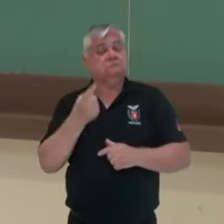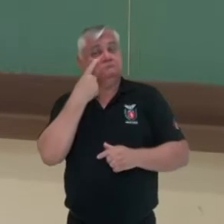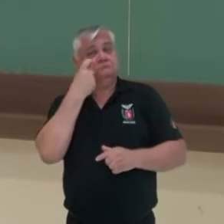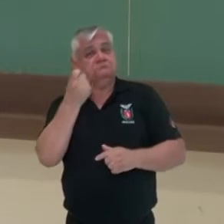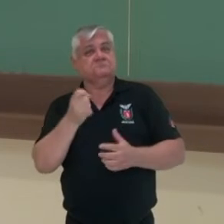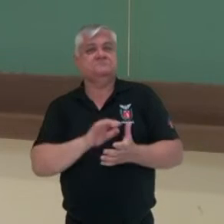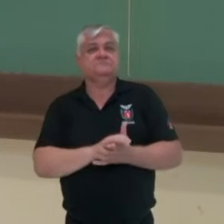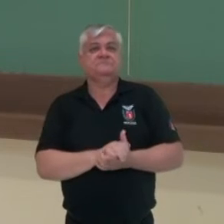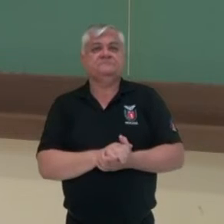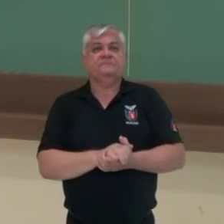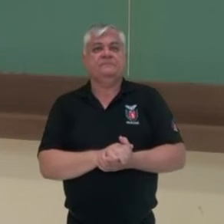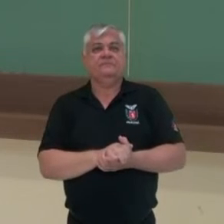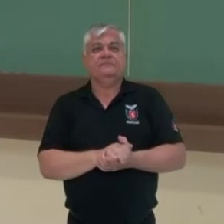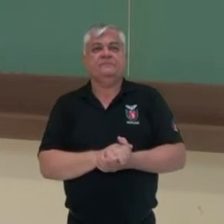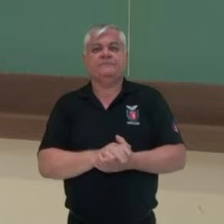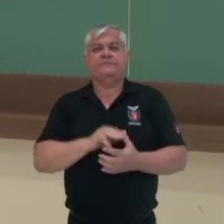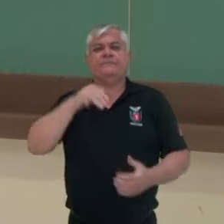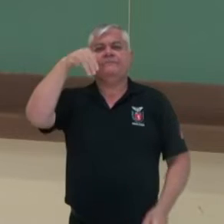interessante.